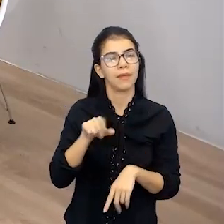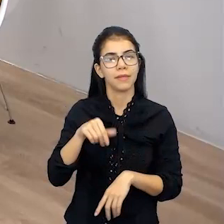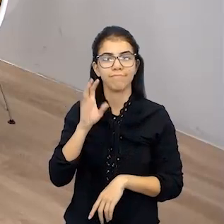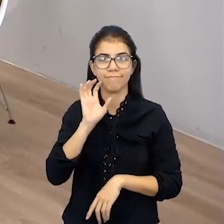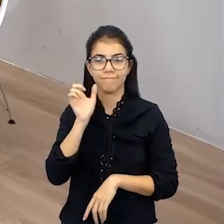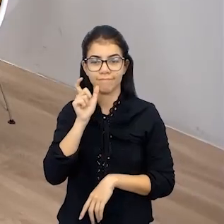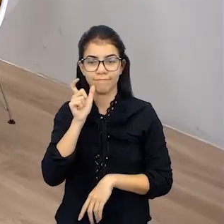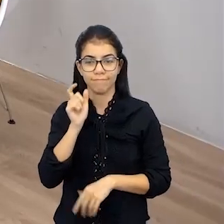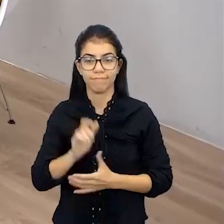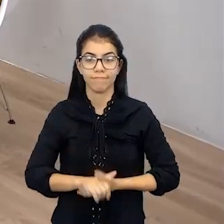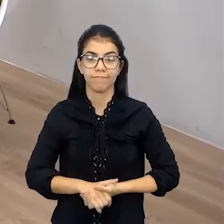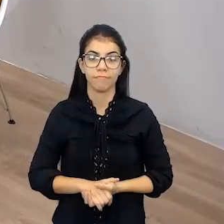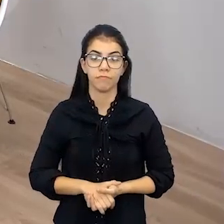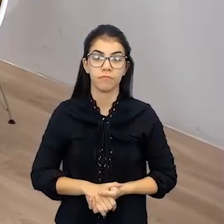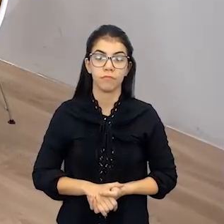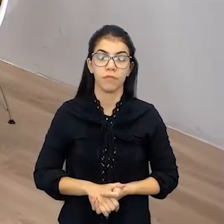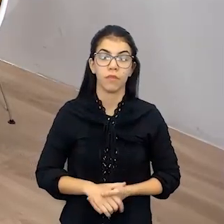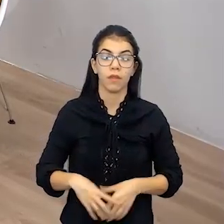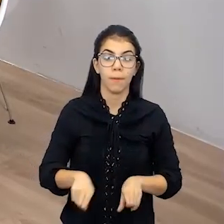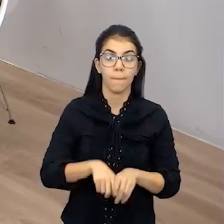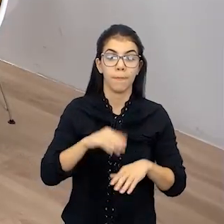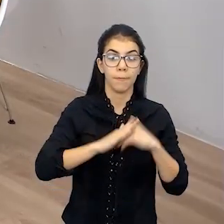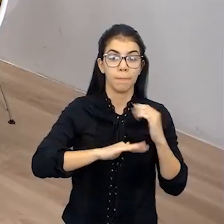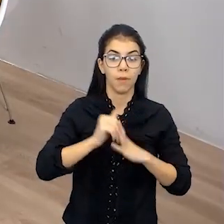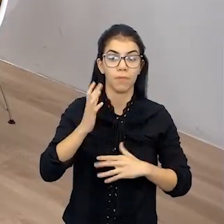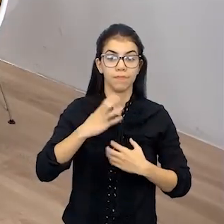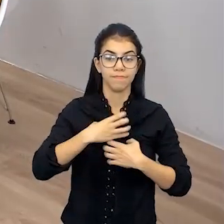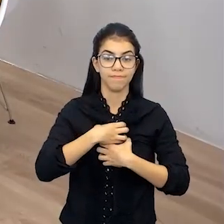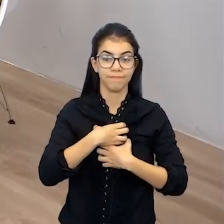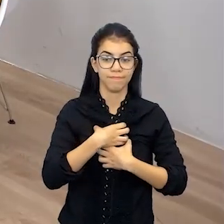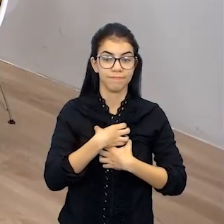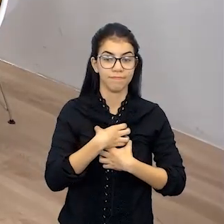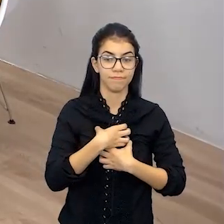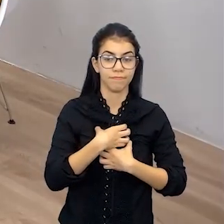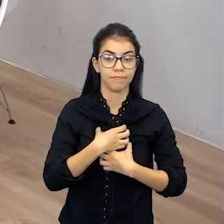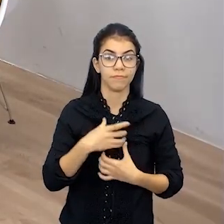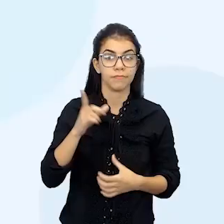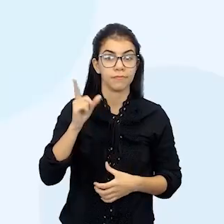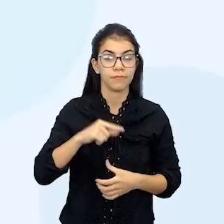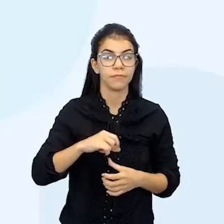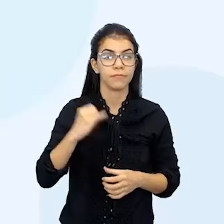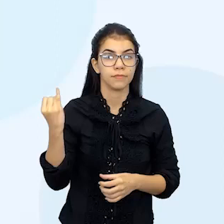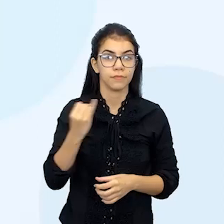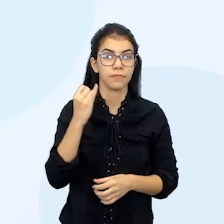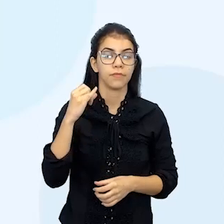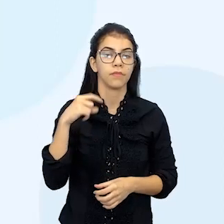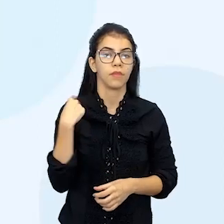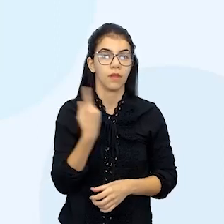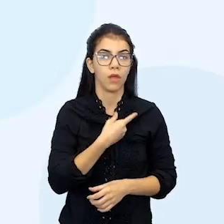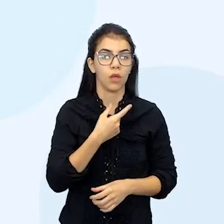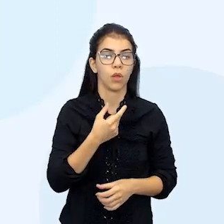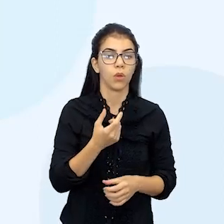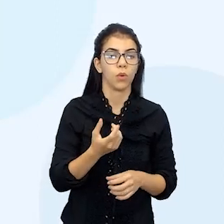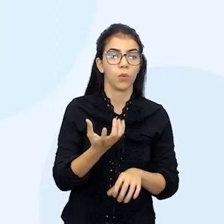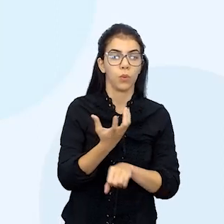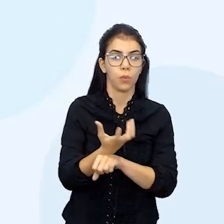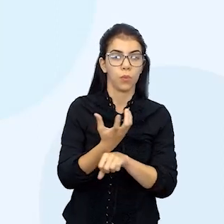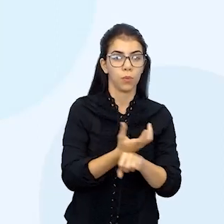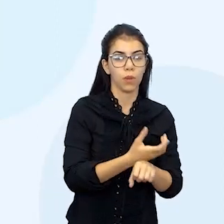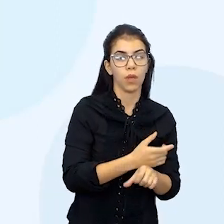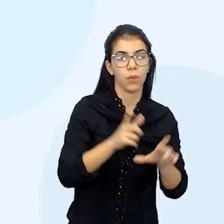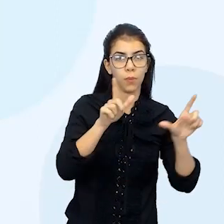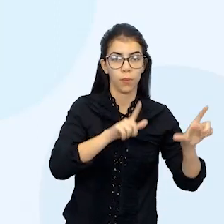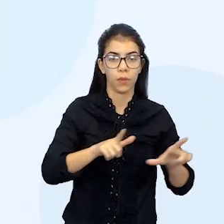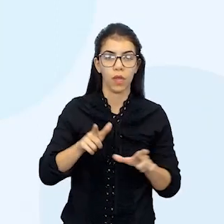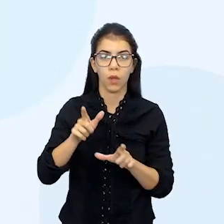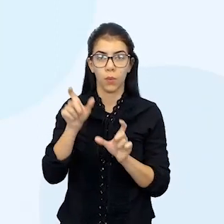Interessante. Você poderia falar para a gente, Kátia, sobre as competências socioemocionais? Bacana, tão importantes as competências, né? Nós temos aí no nosso slide algumas